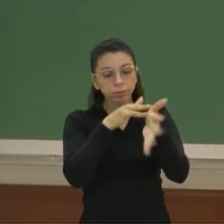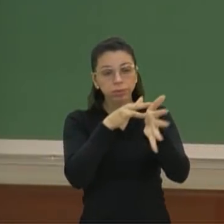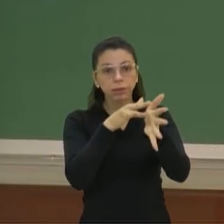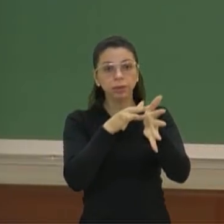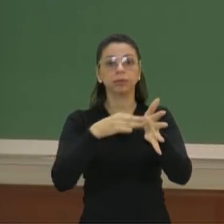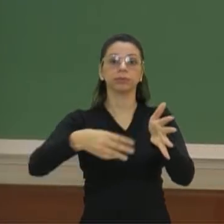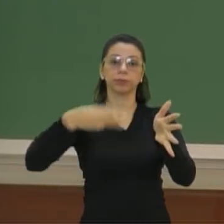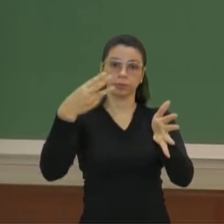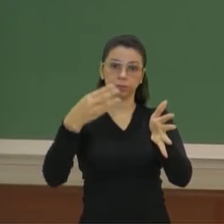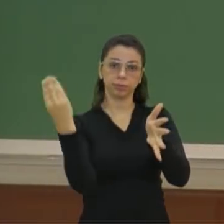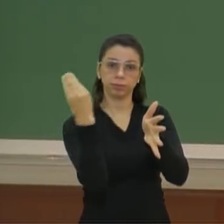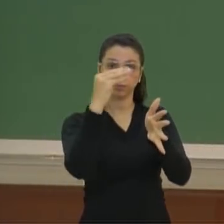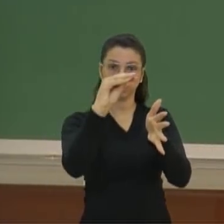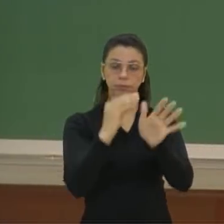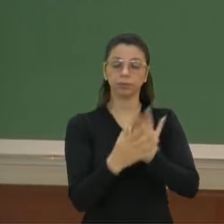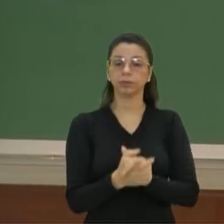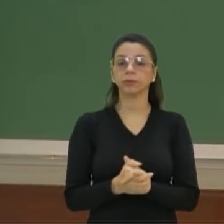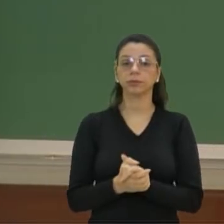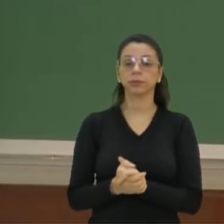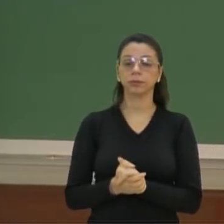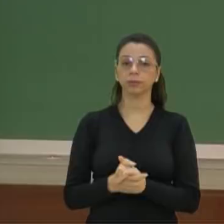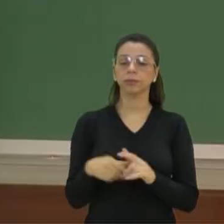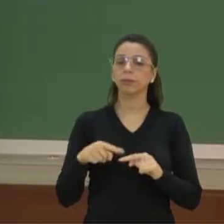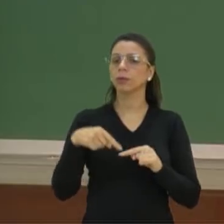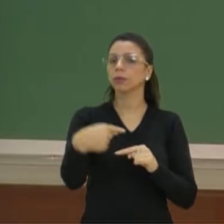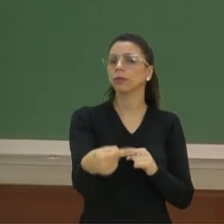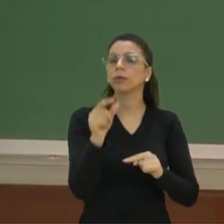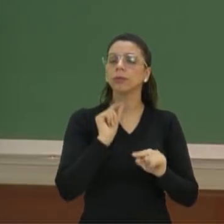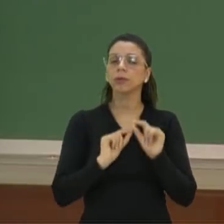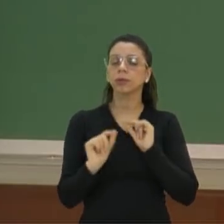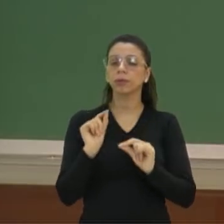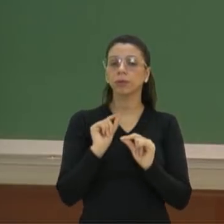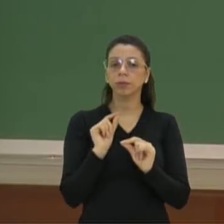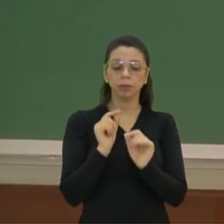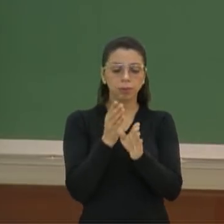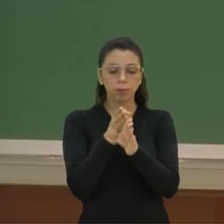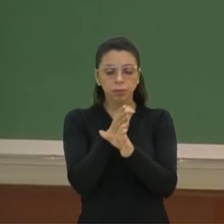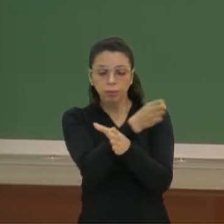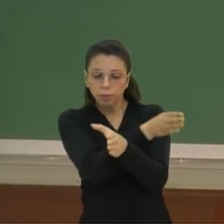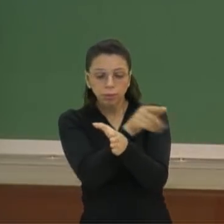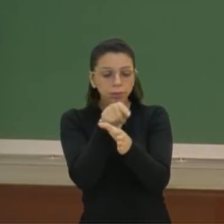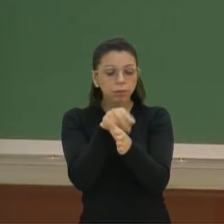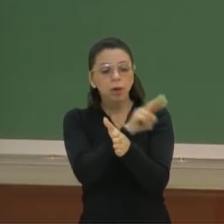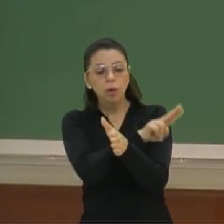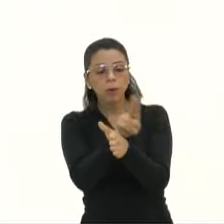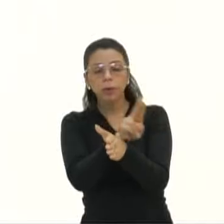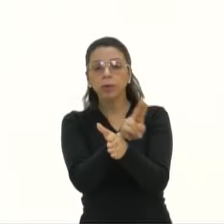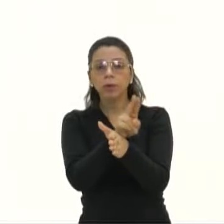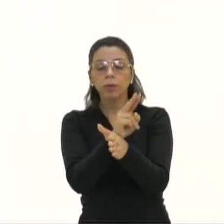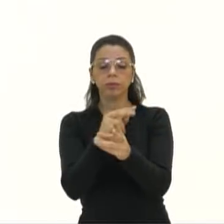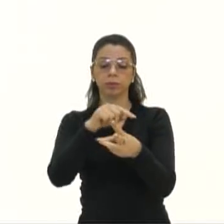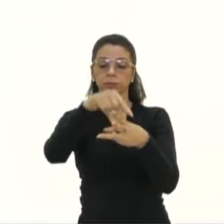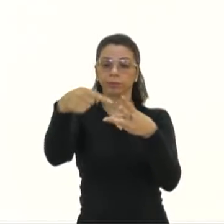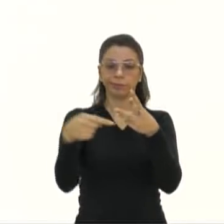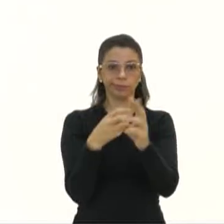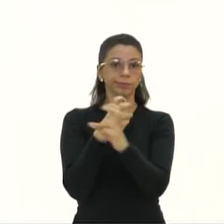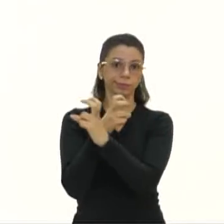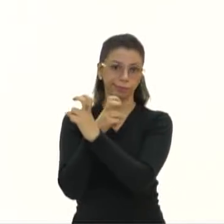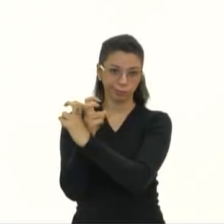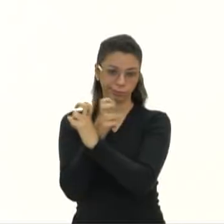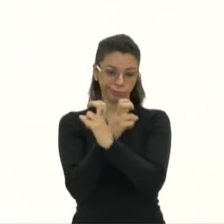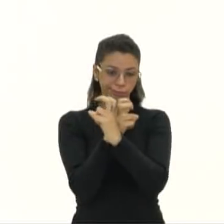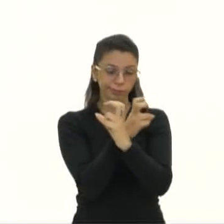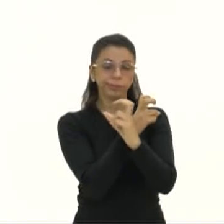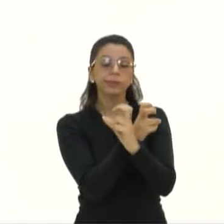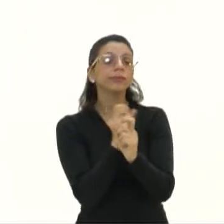número 3. Depois, do outro lado dessa membrana, tinha quem mesmo? 3 ossinhos.